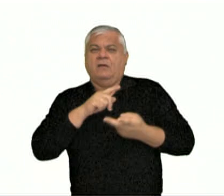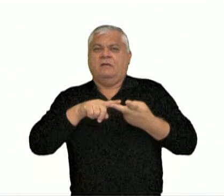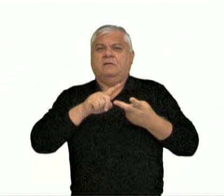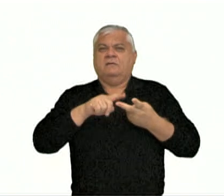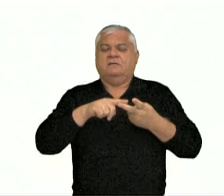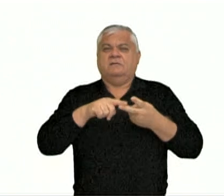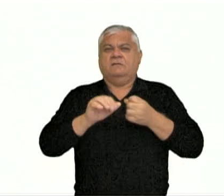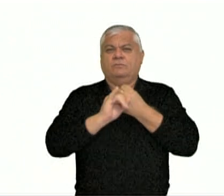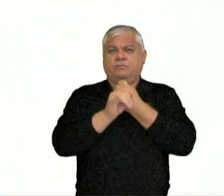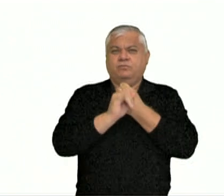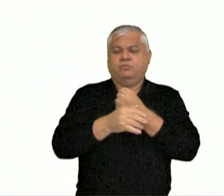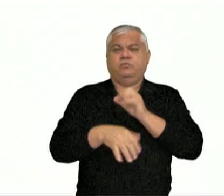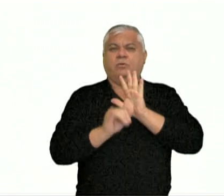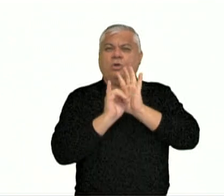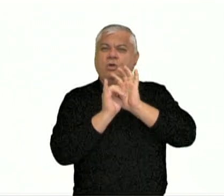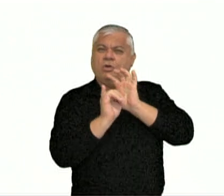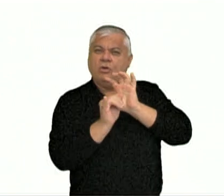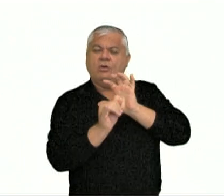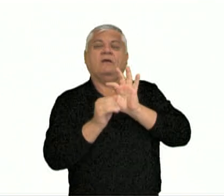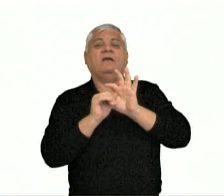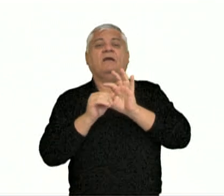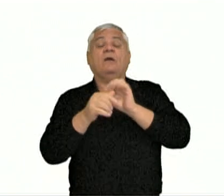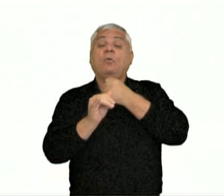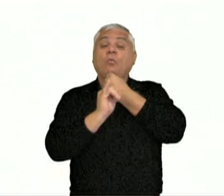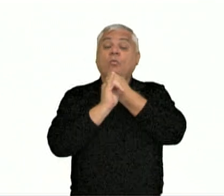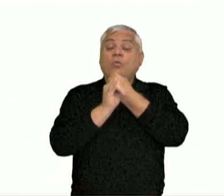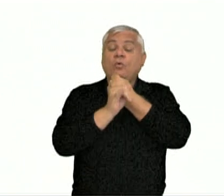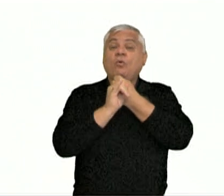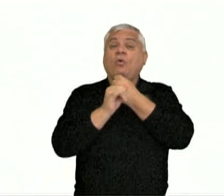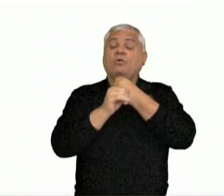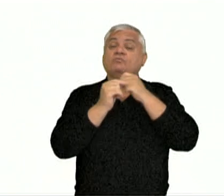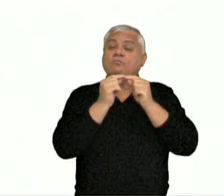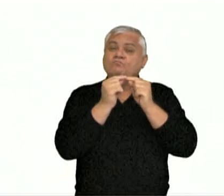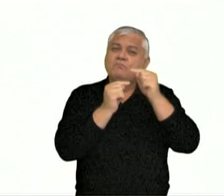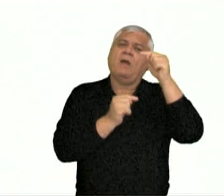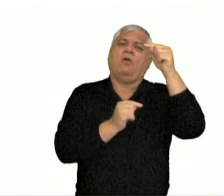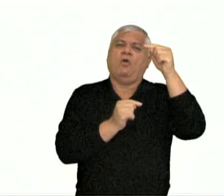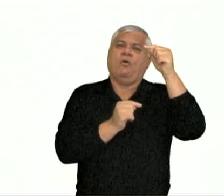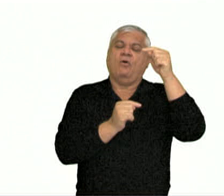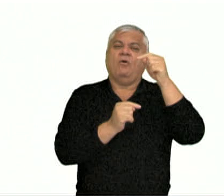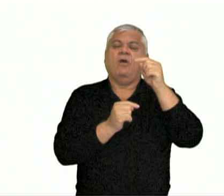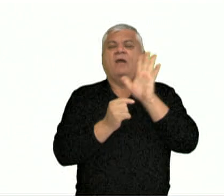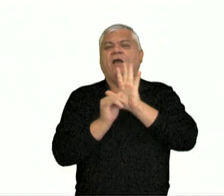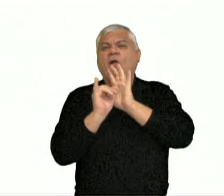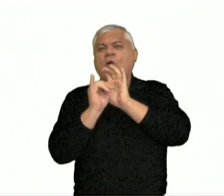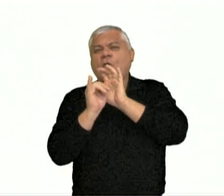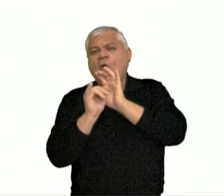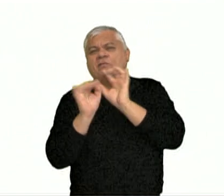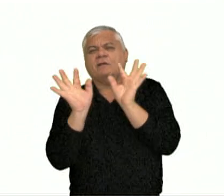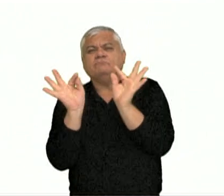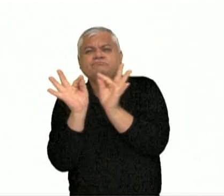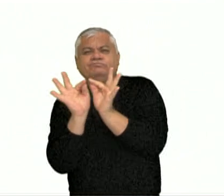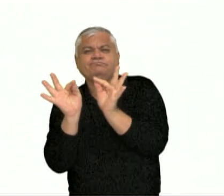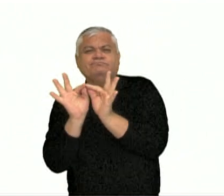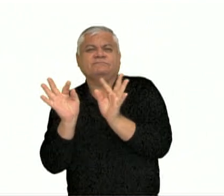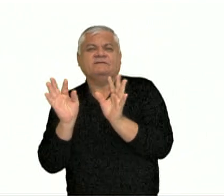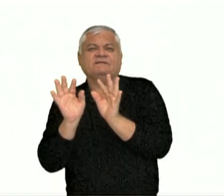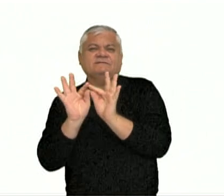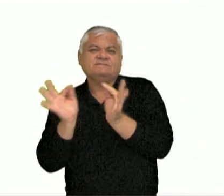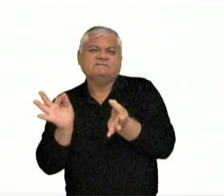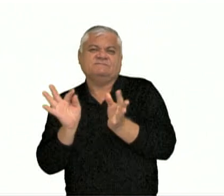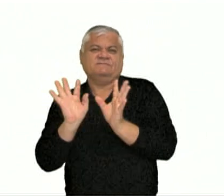crônica. O conto é um pouco maior do que a crônica, A crônica, inclusive, tem a característica de